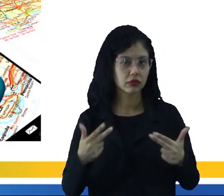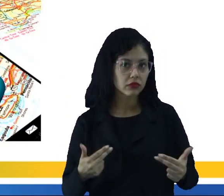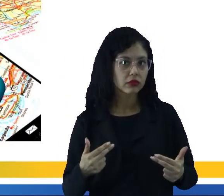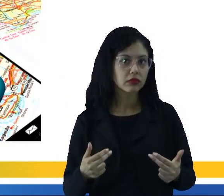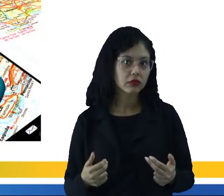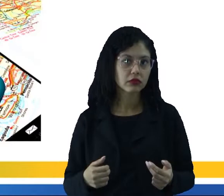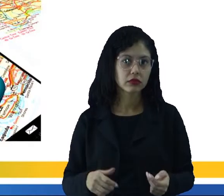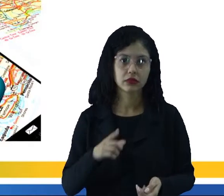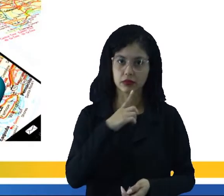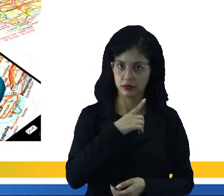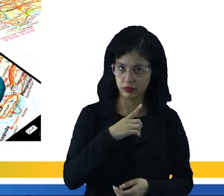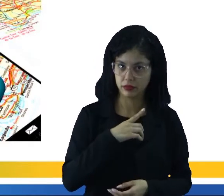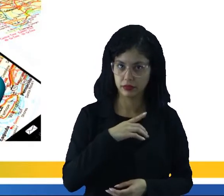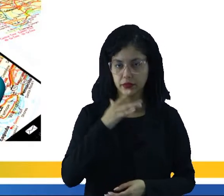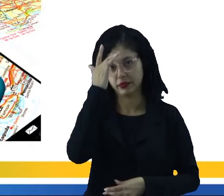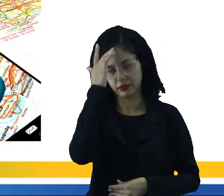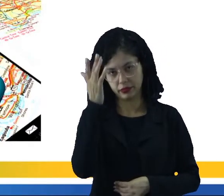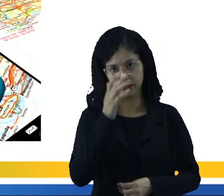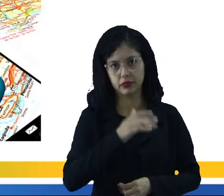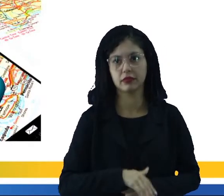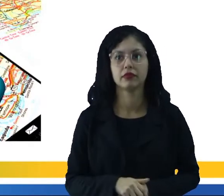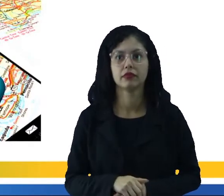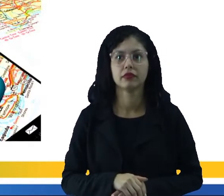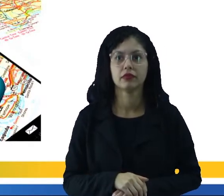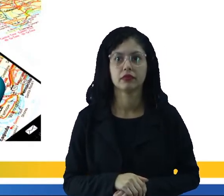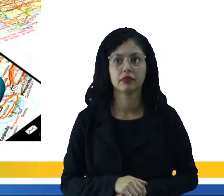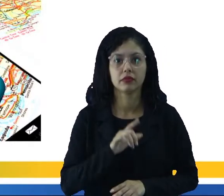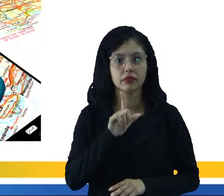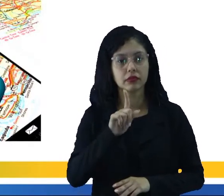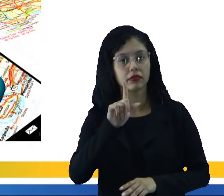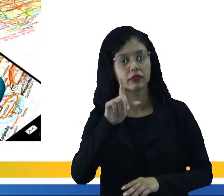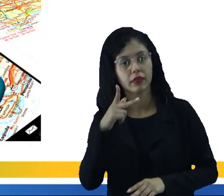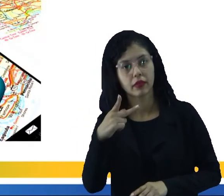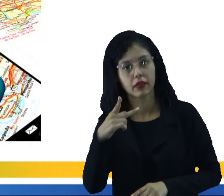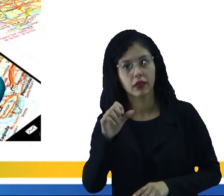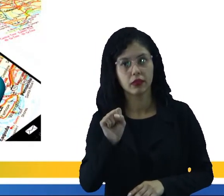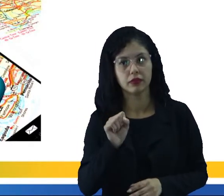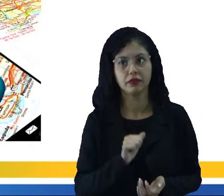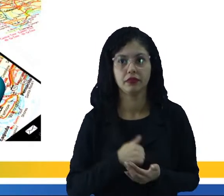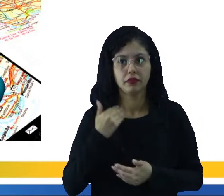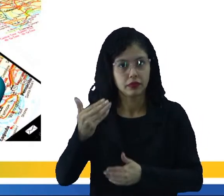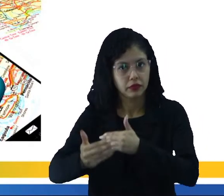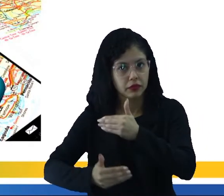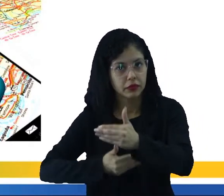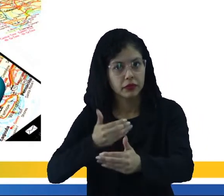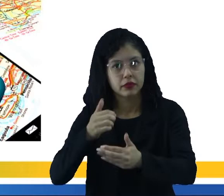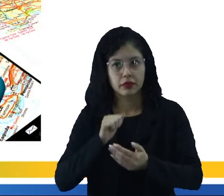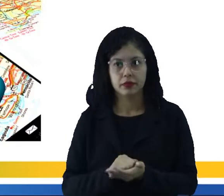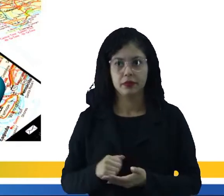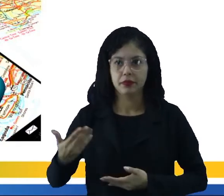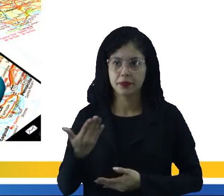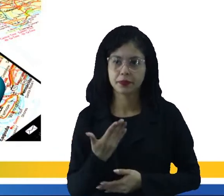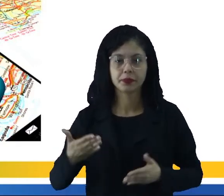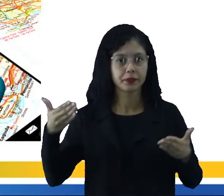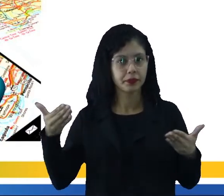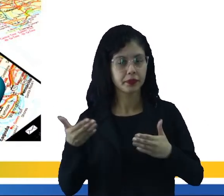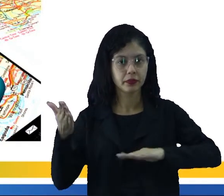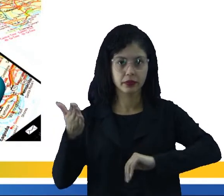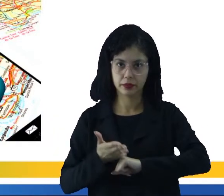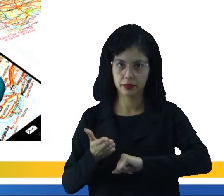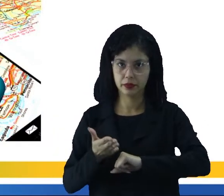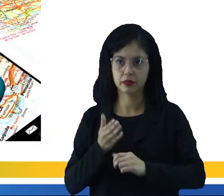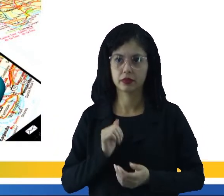que os escoteiros mirins têm facilidade. E aí o GPS, que é uma evolução da modernidade